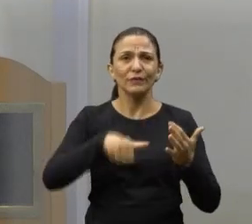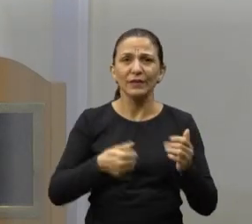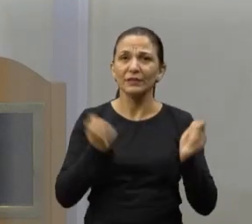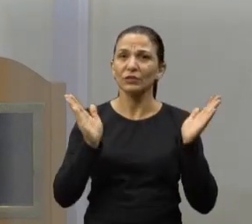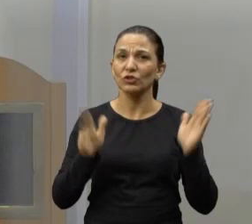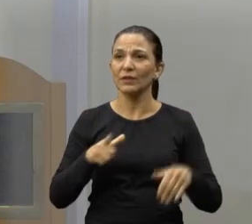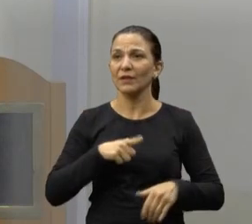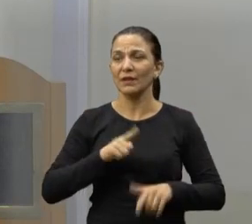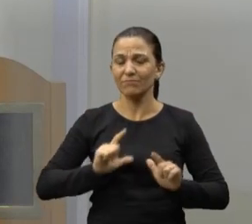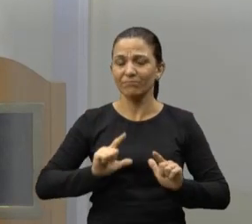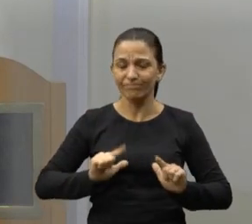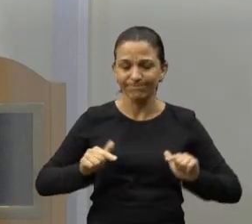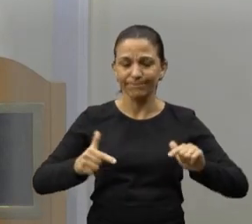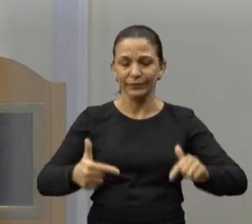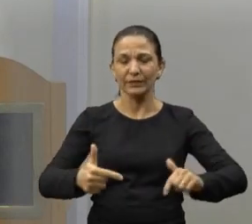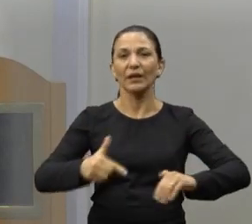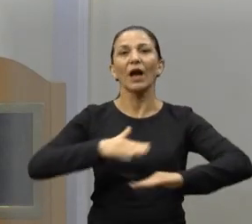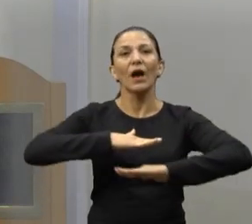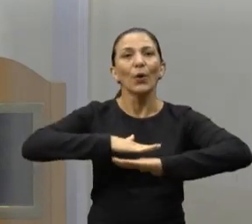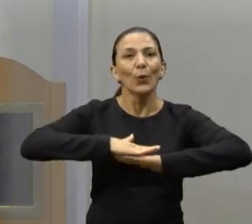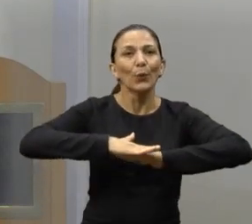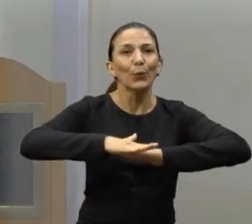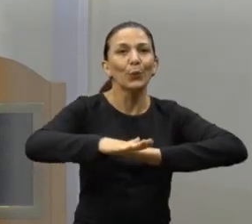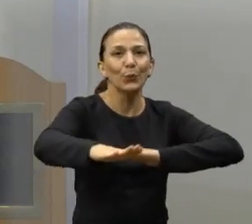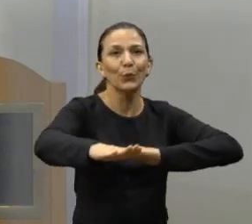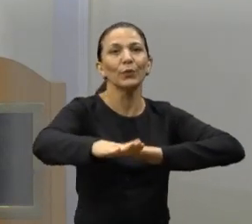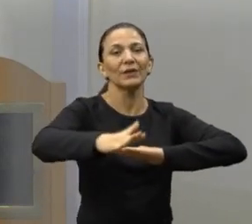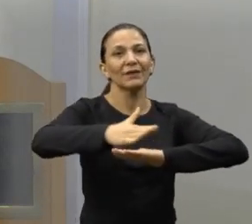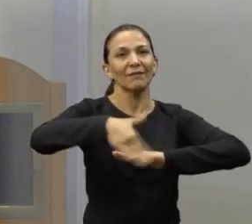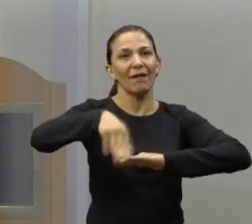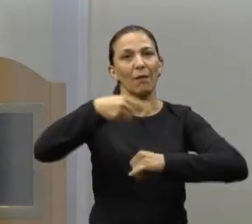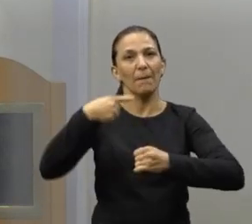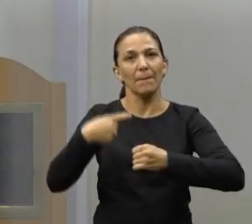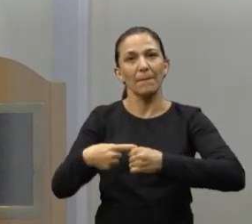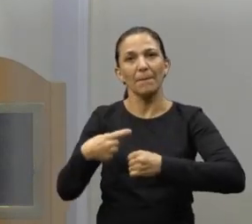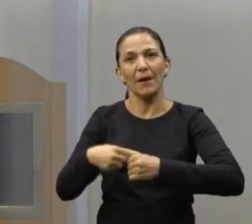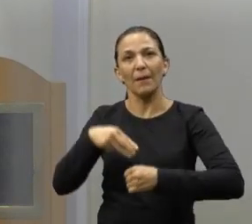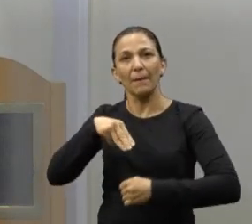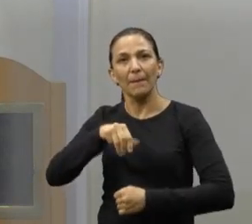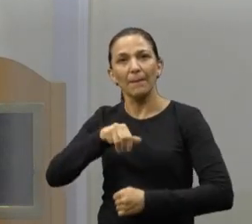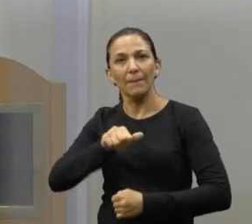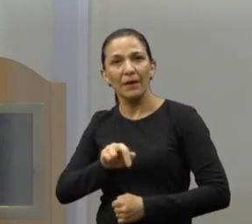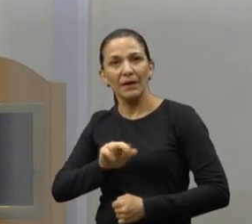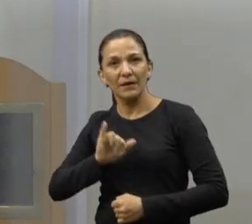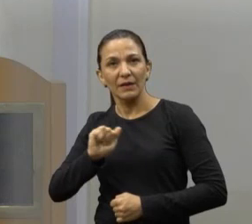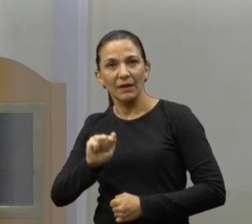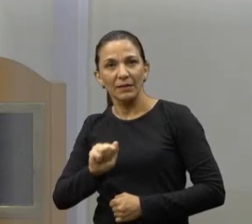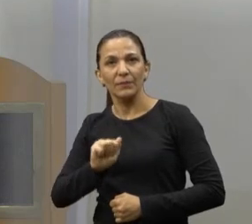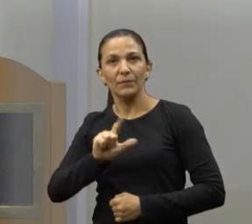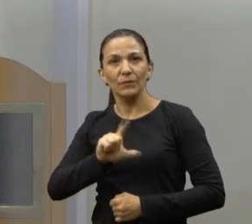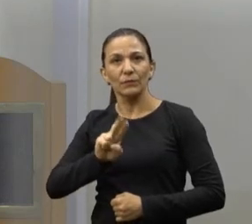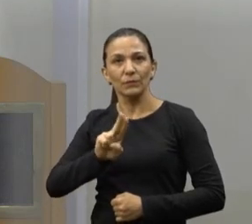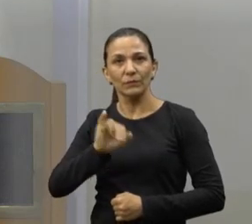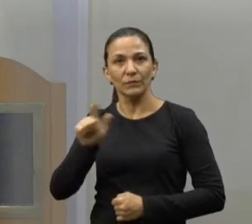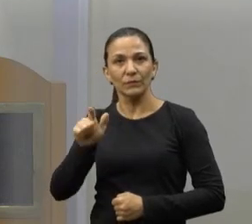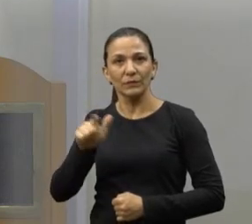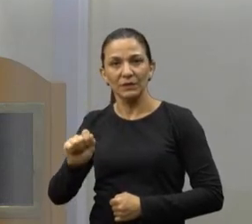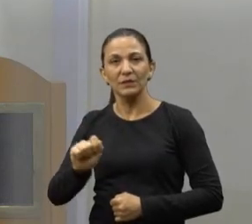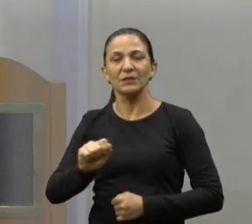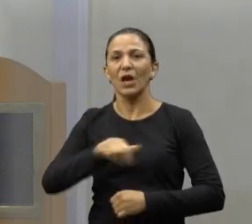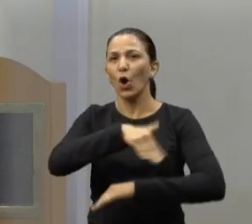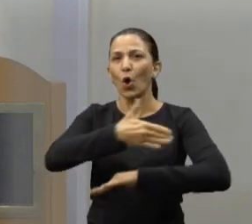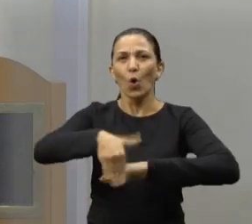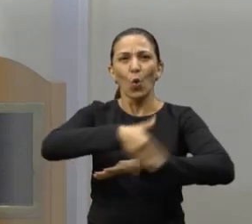lutei bravamente aí para essa esse recap que tá acontecendo lá que não acontecia há anos né Não só na José